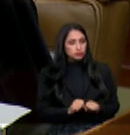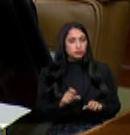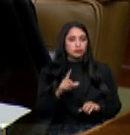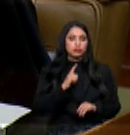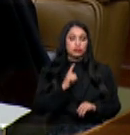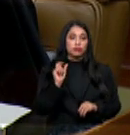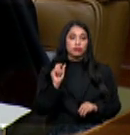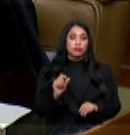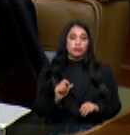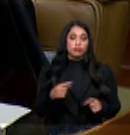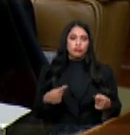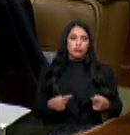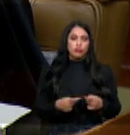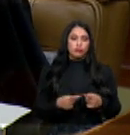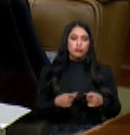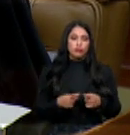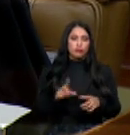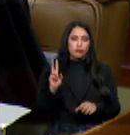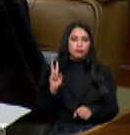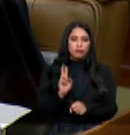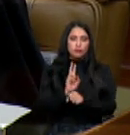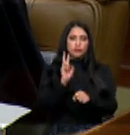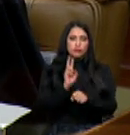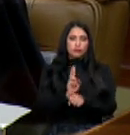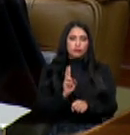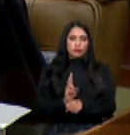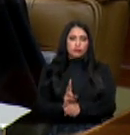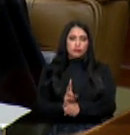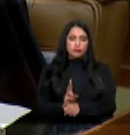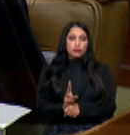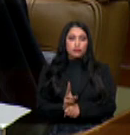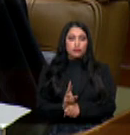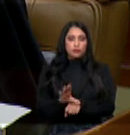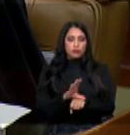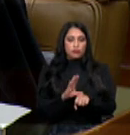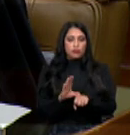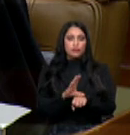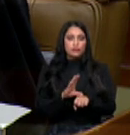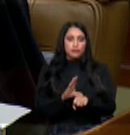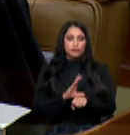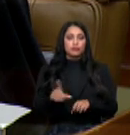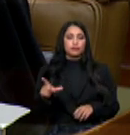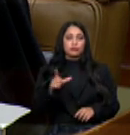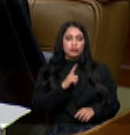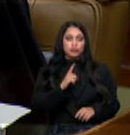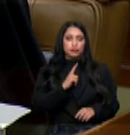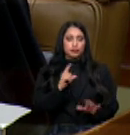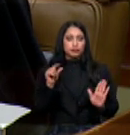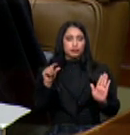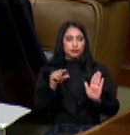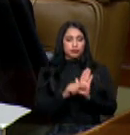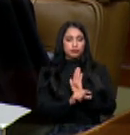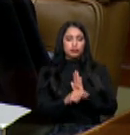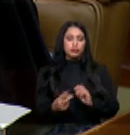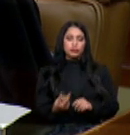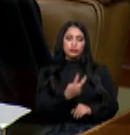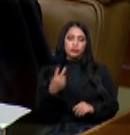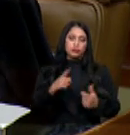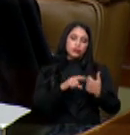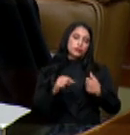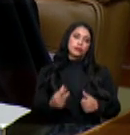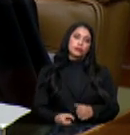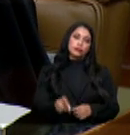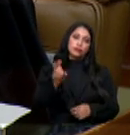teleológica de ampliação protetiva que a própria Constituição indica no parágrafo 2º do artigo